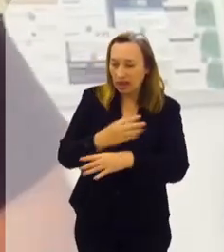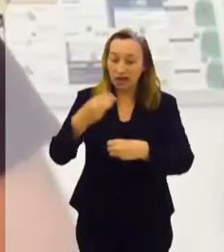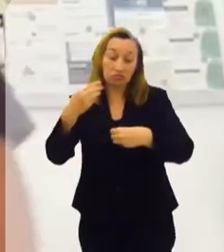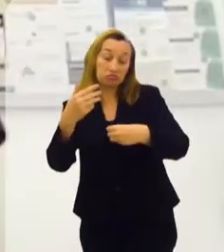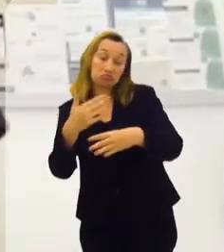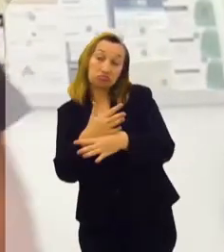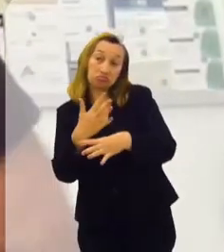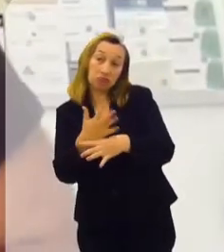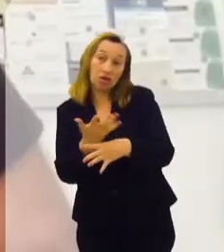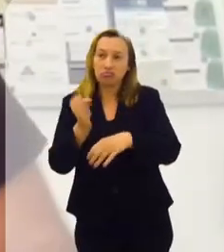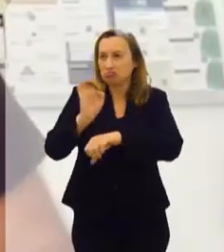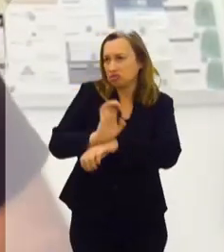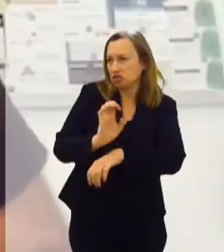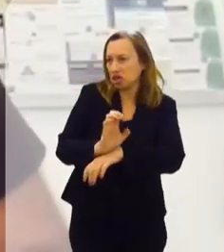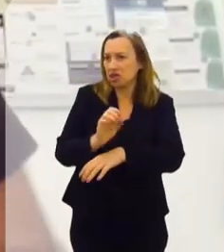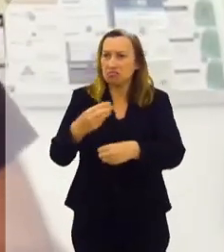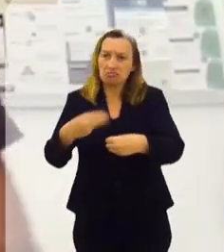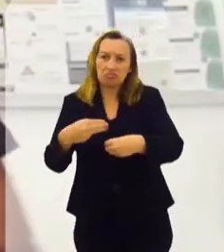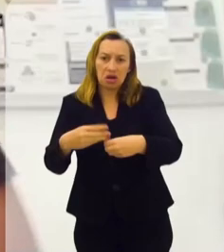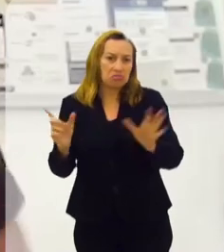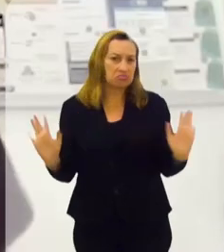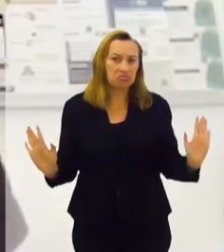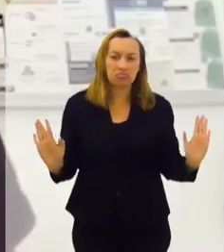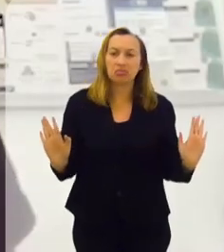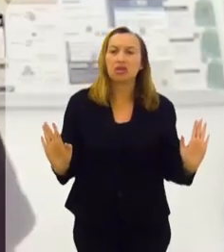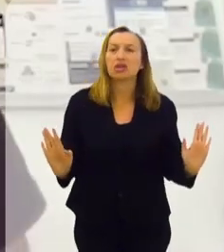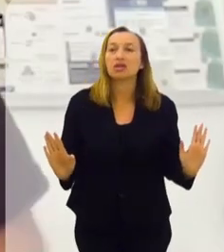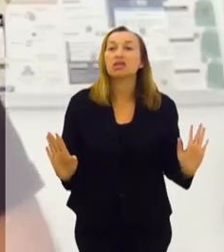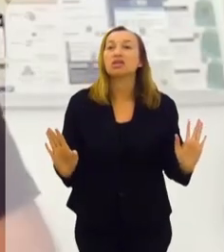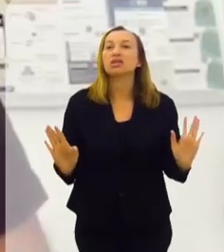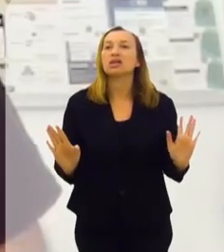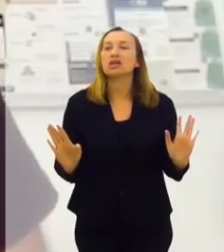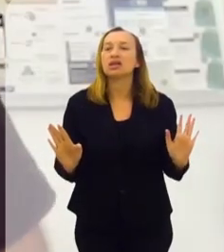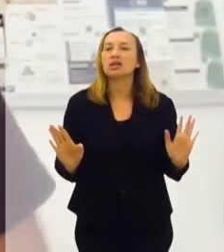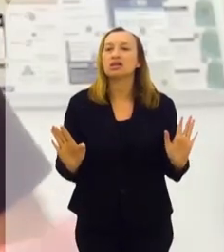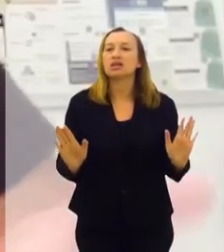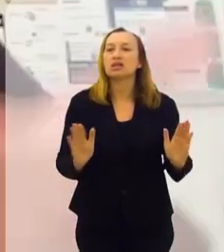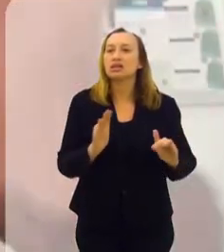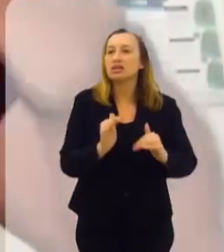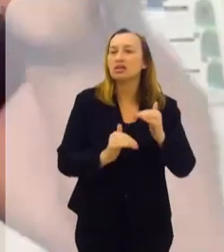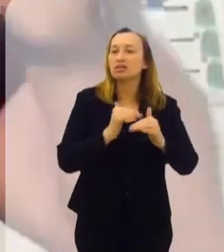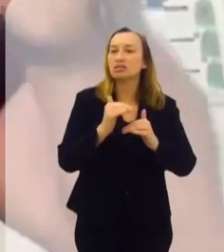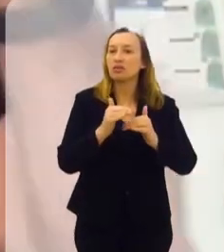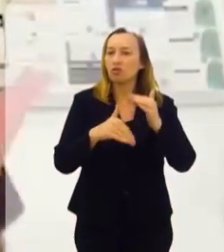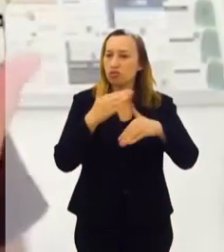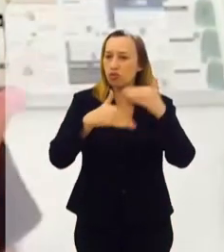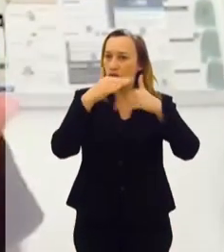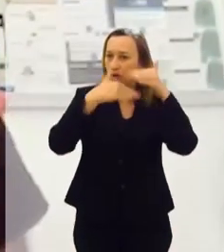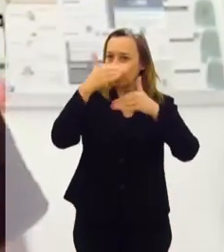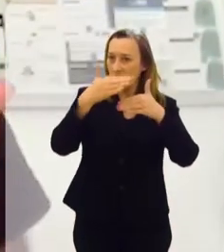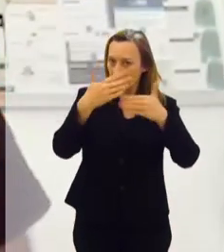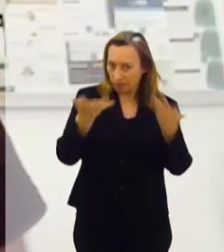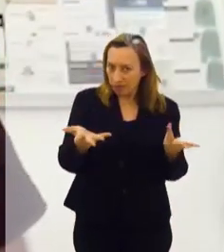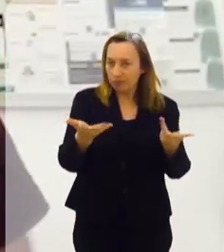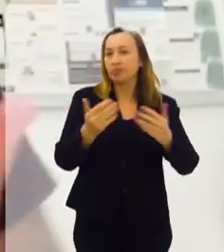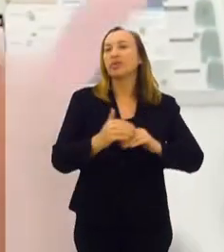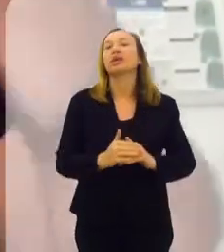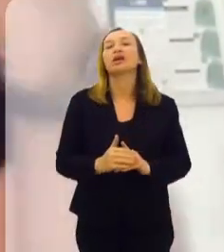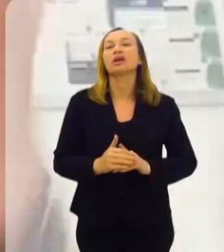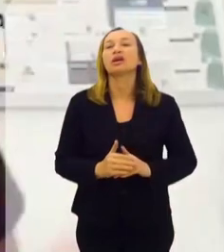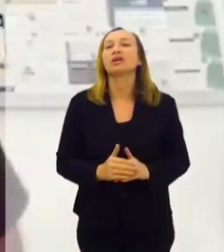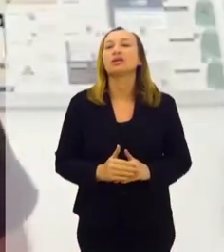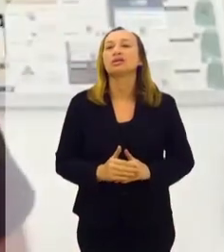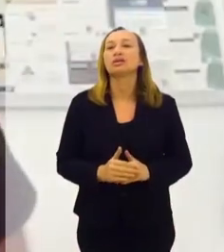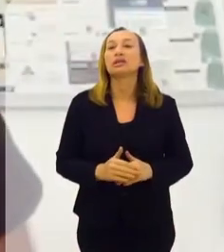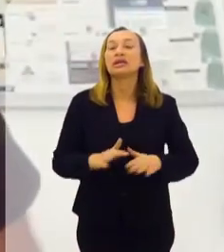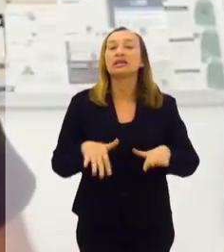pode ser um bairro, pode ser um estado, enfim, é trazer essas vocações para frente da janela,